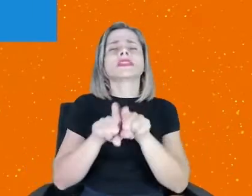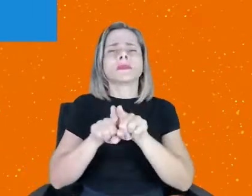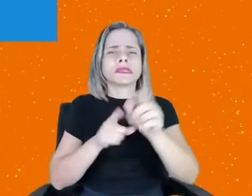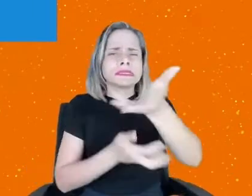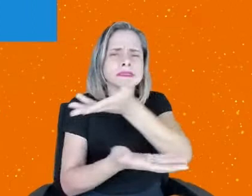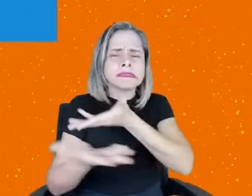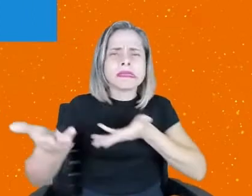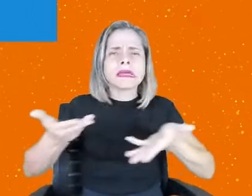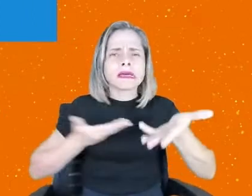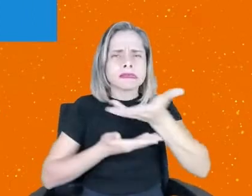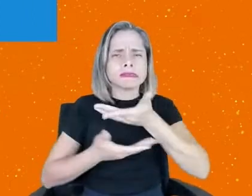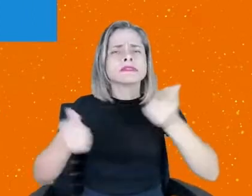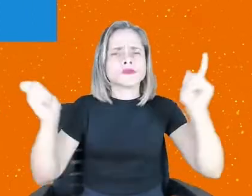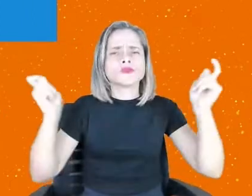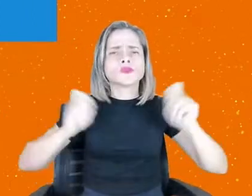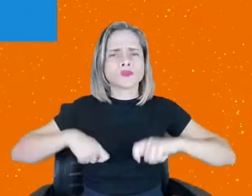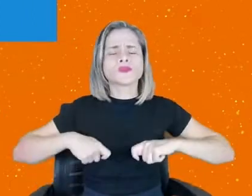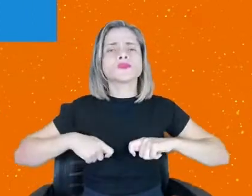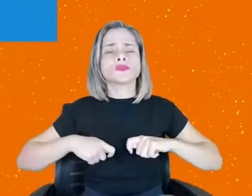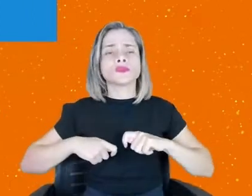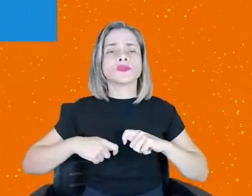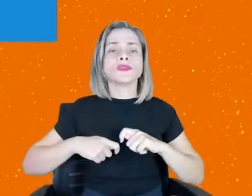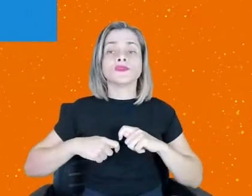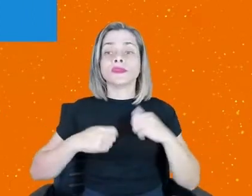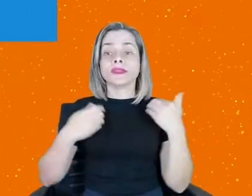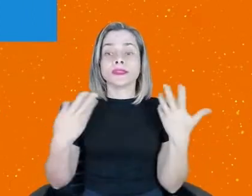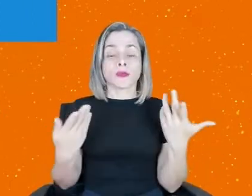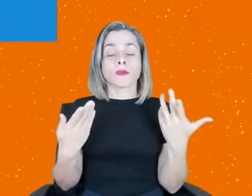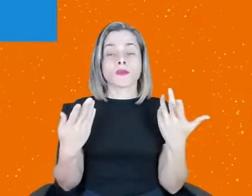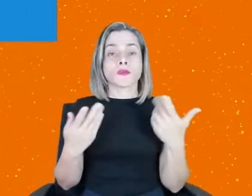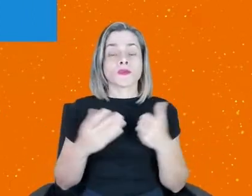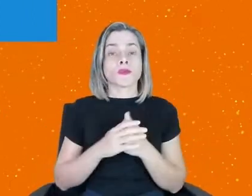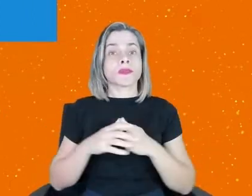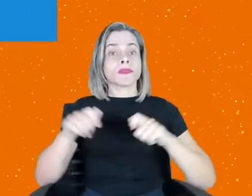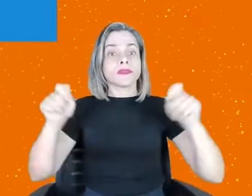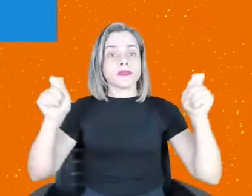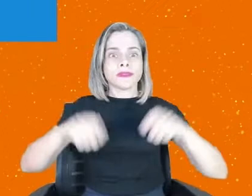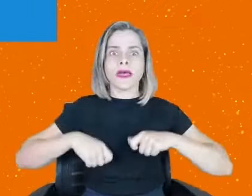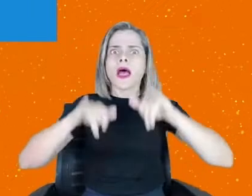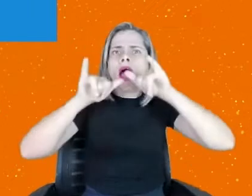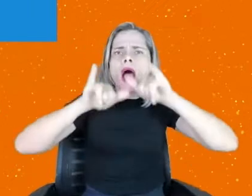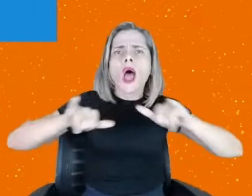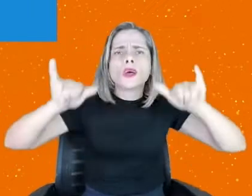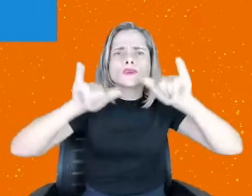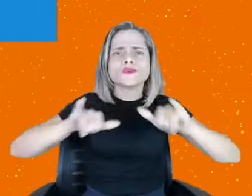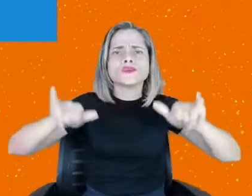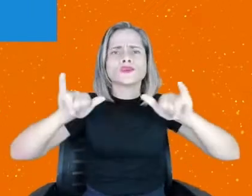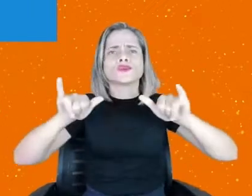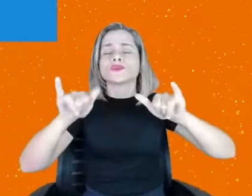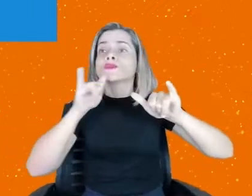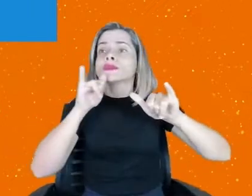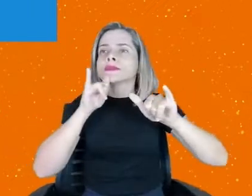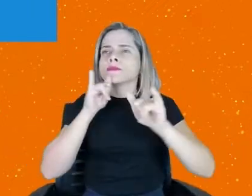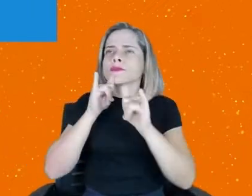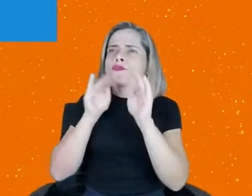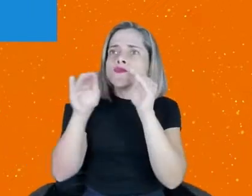é o permite você inclusive é consiga hoje colocar publicidade dirigida por regiões o até